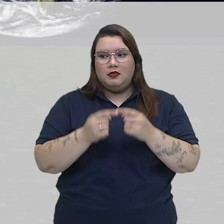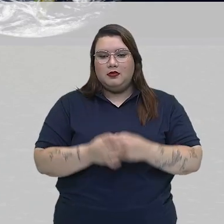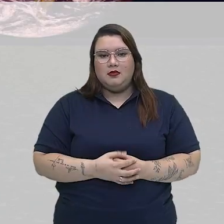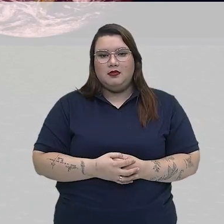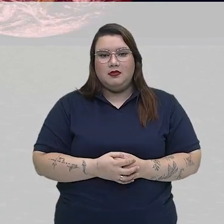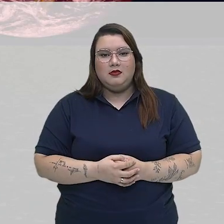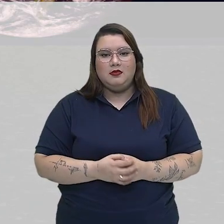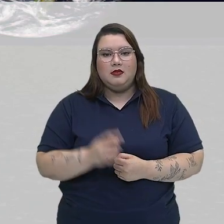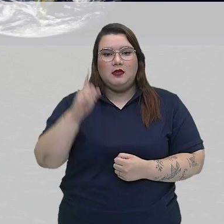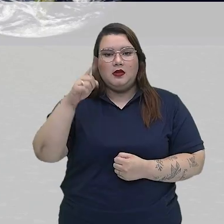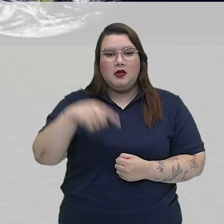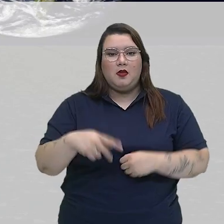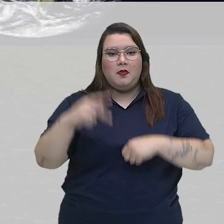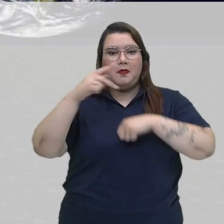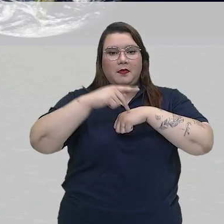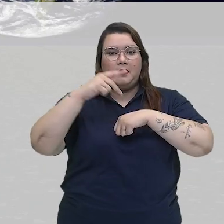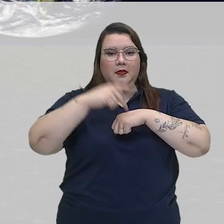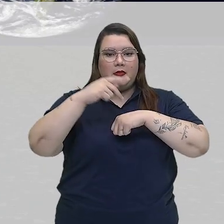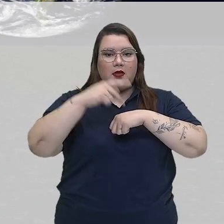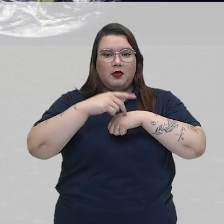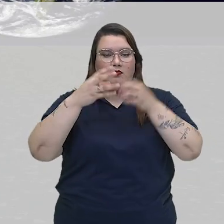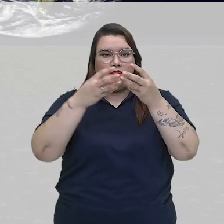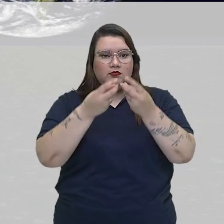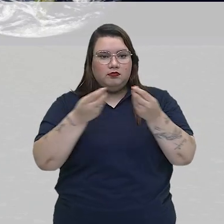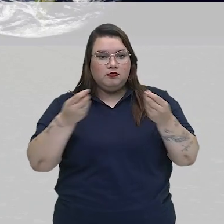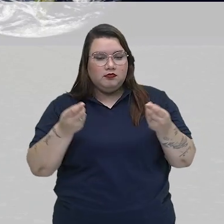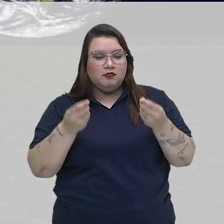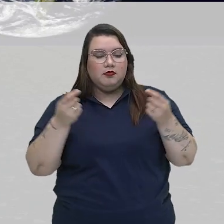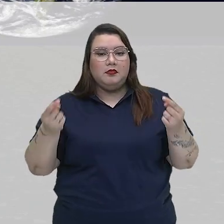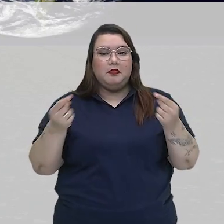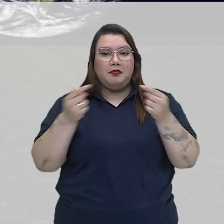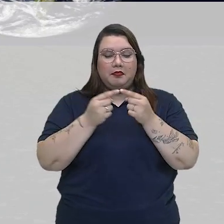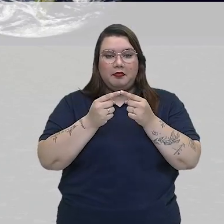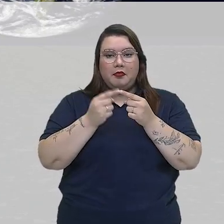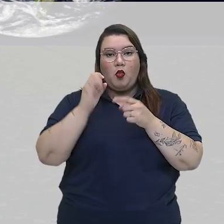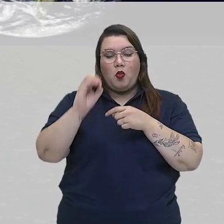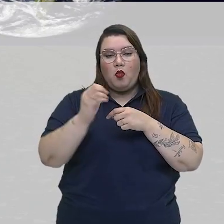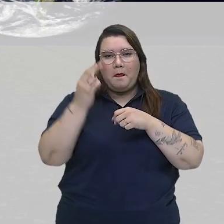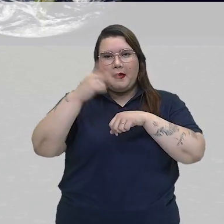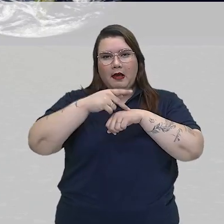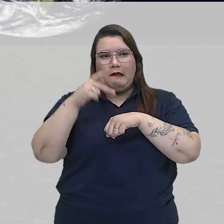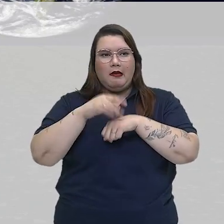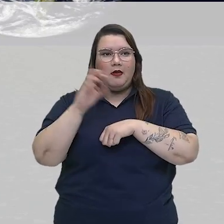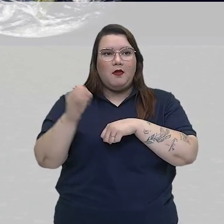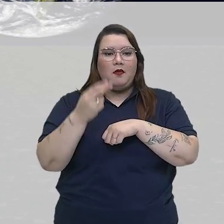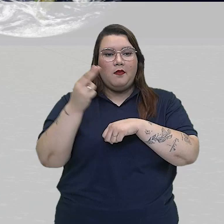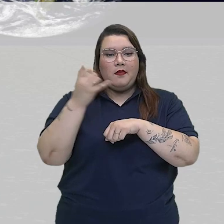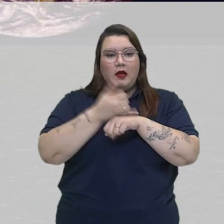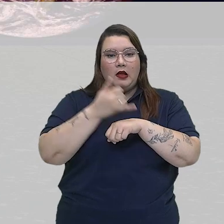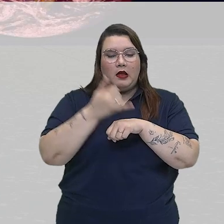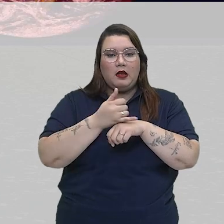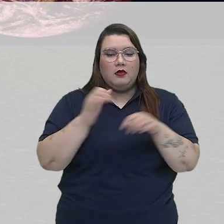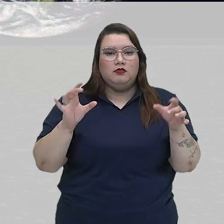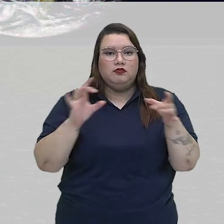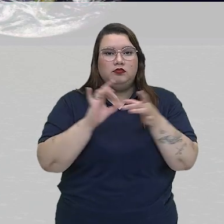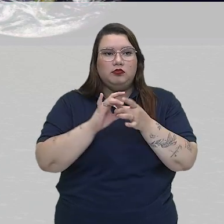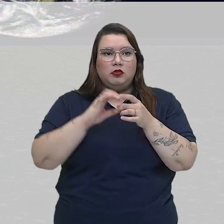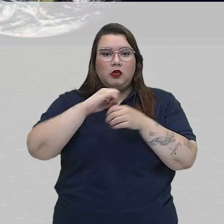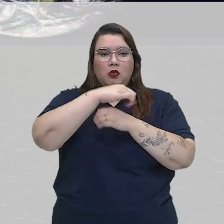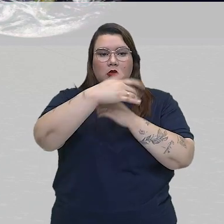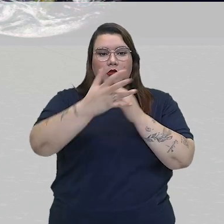É um fragmento de rocha ou metal que entra em contato com a atmosfera da